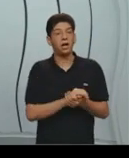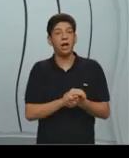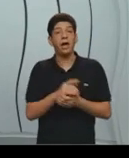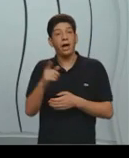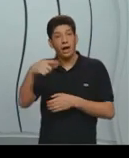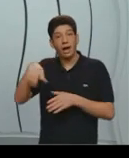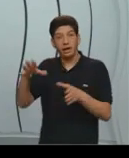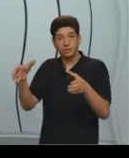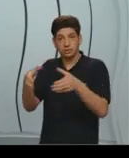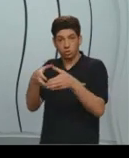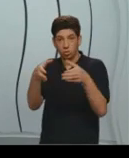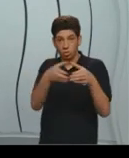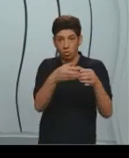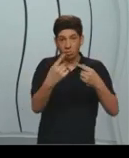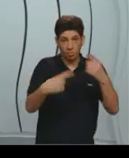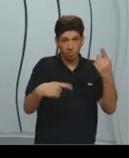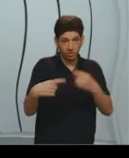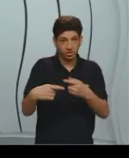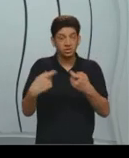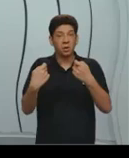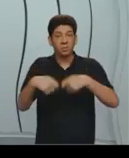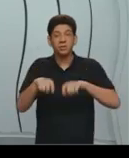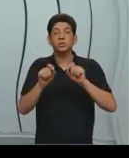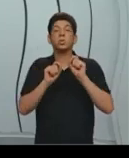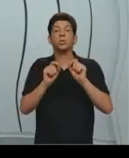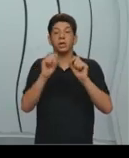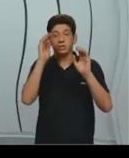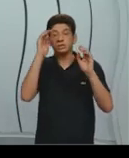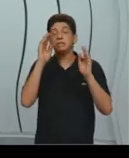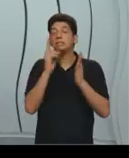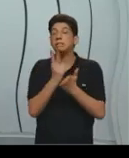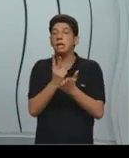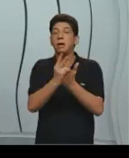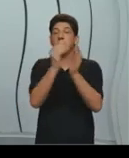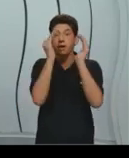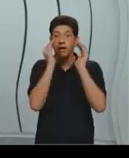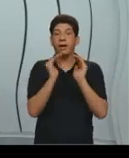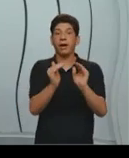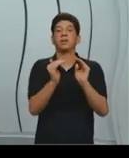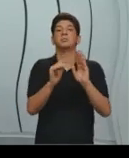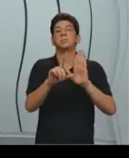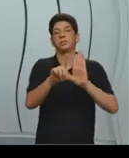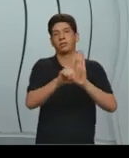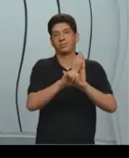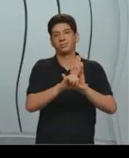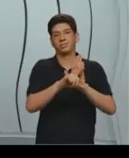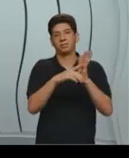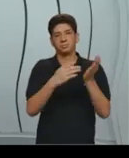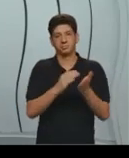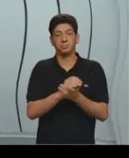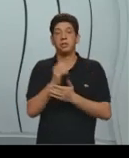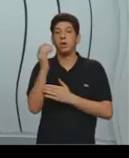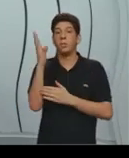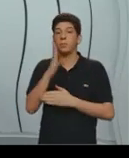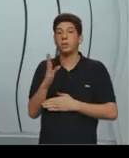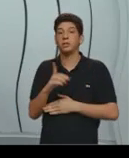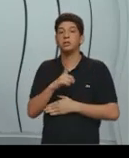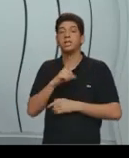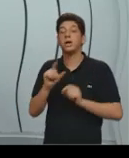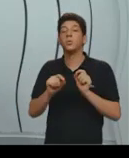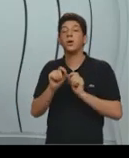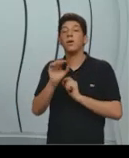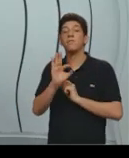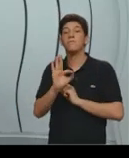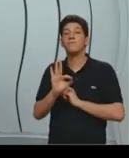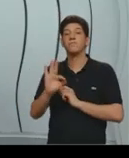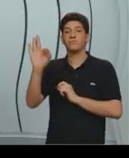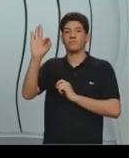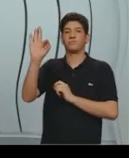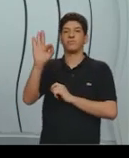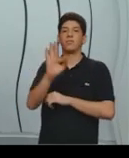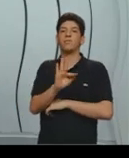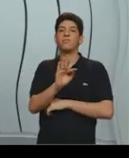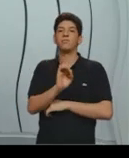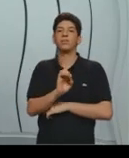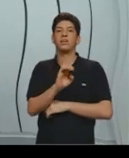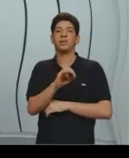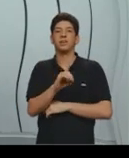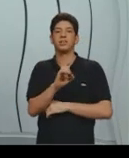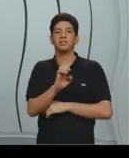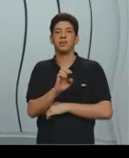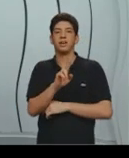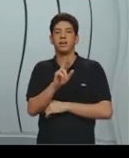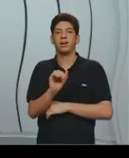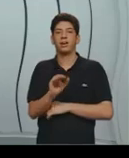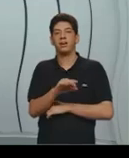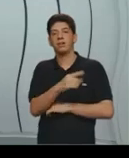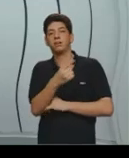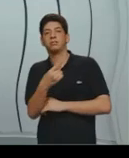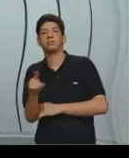cumpridas. A lógica é muito essa, né? E aí o Brasil ele tem uma questão também, que ele tem uma federação, que também tem uma discussão sobre isso nos